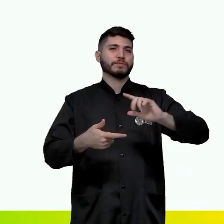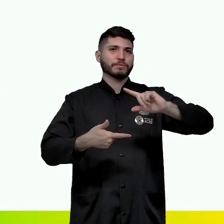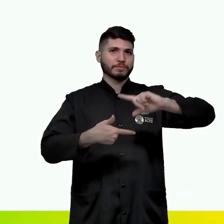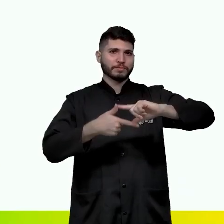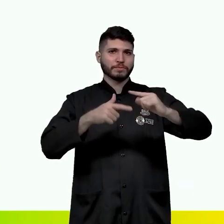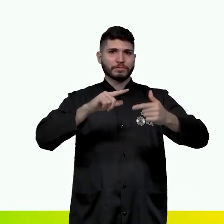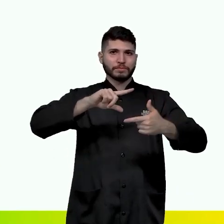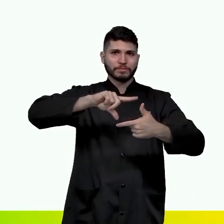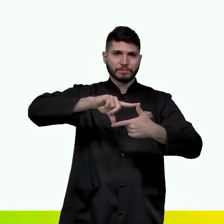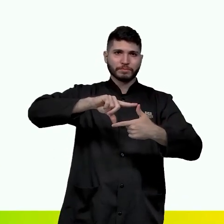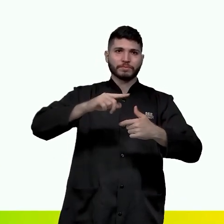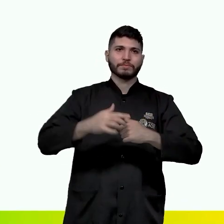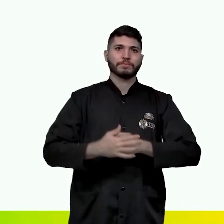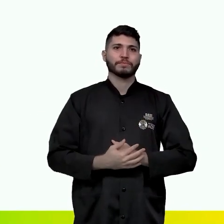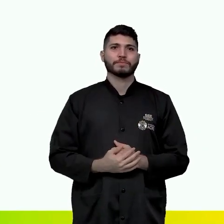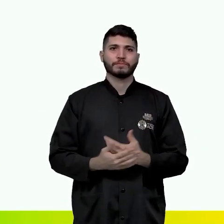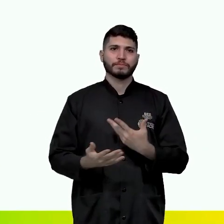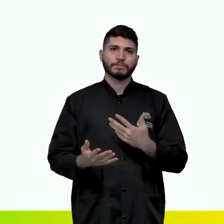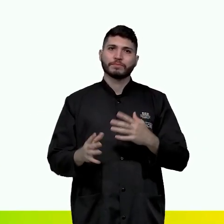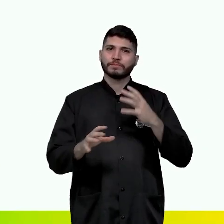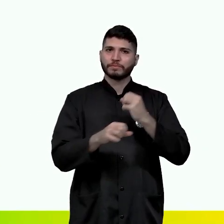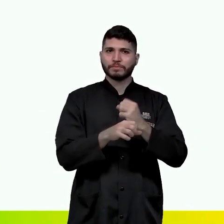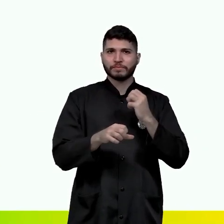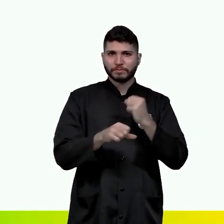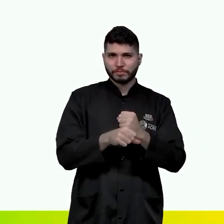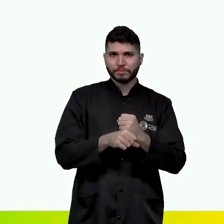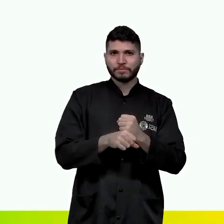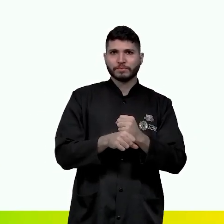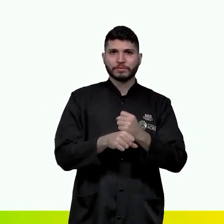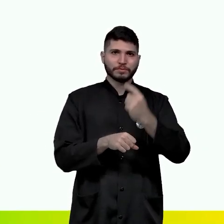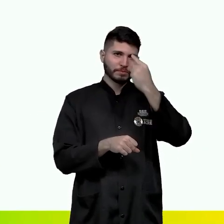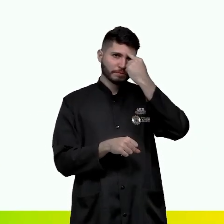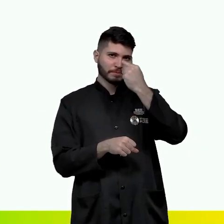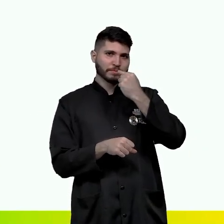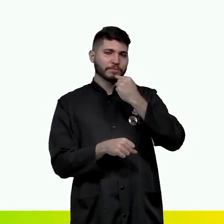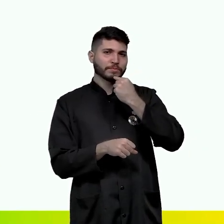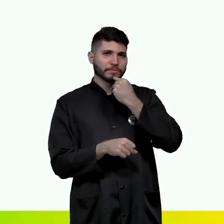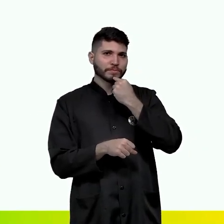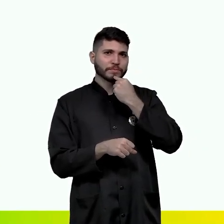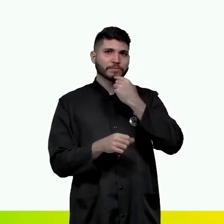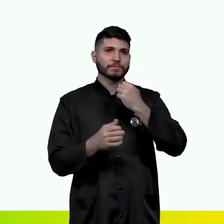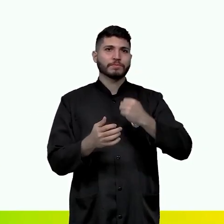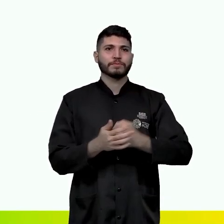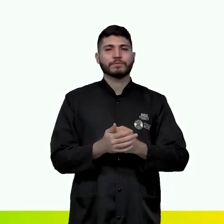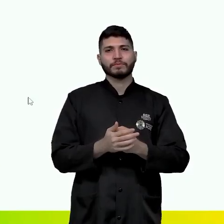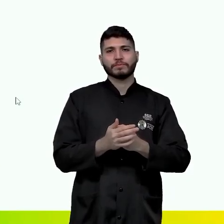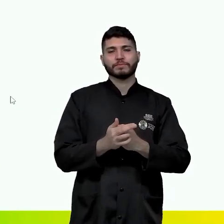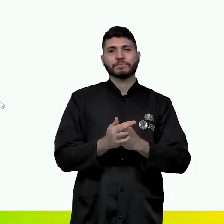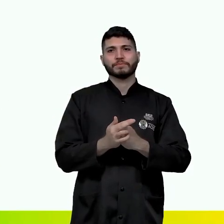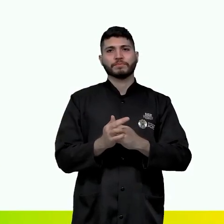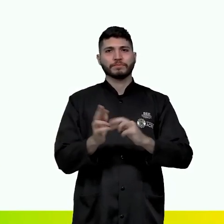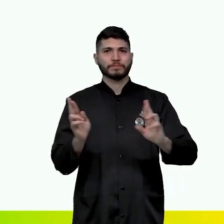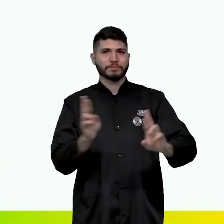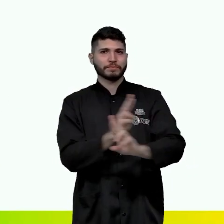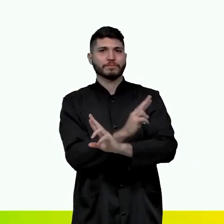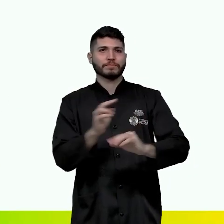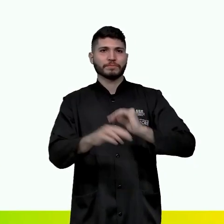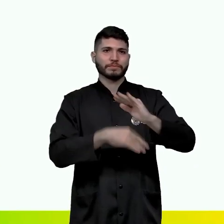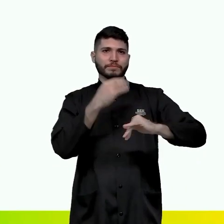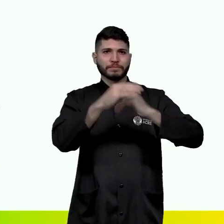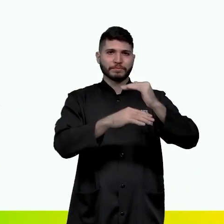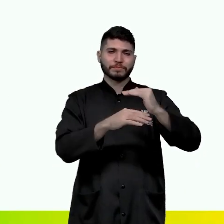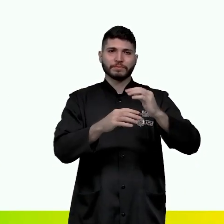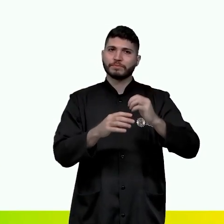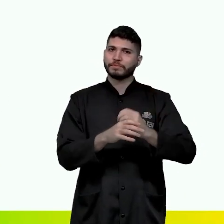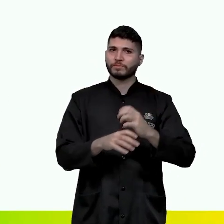de superfícies de figuras espaciais refere-se ao processo de determinar a área